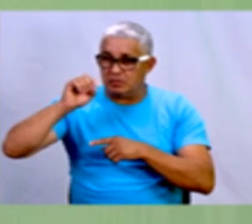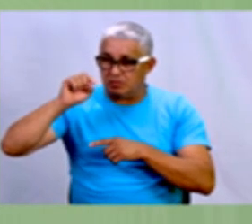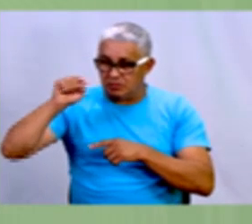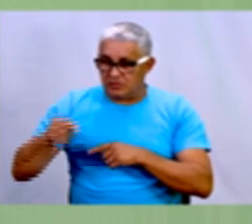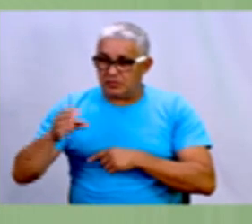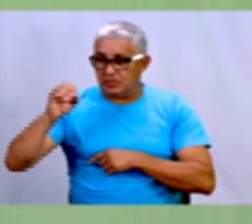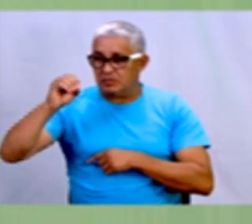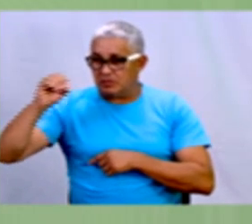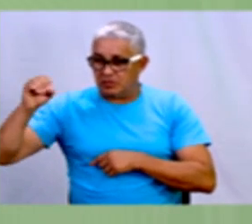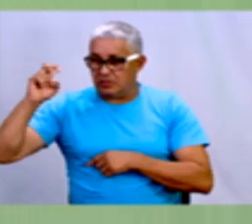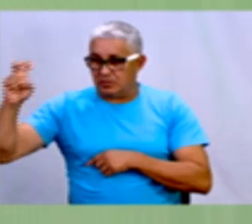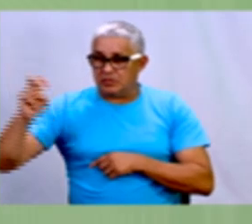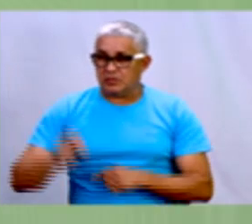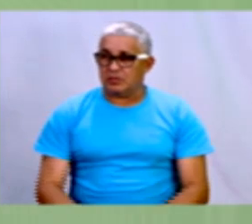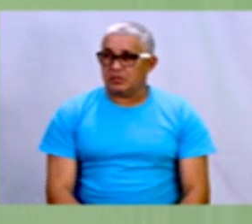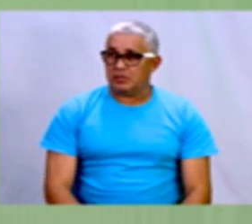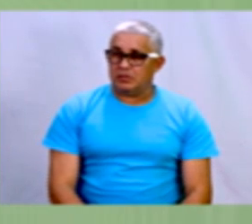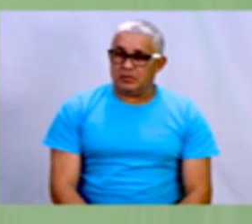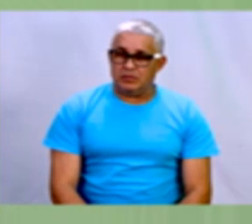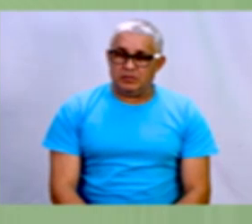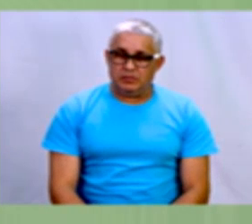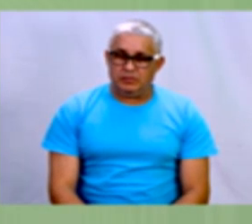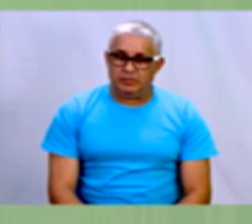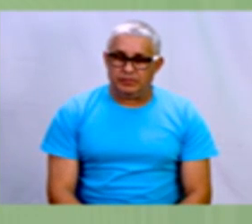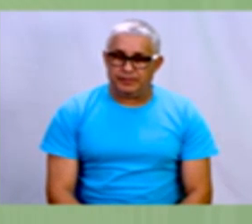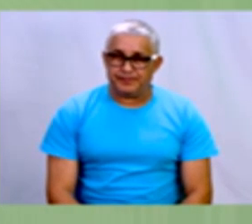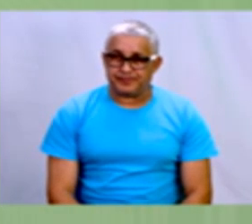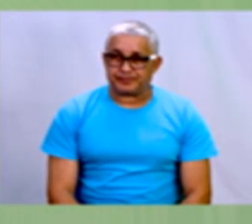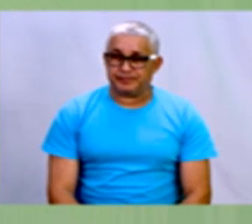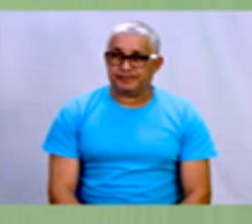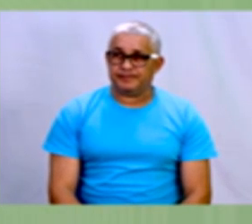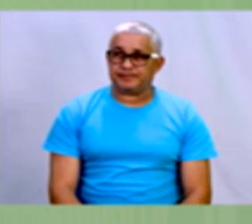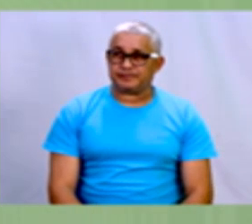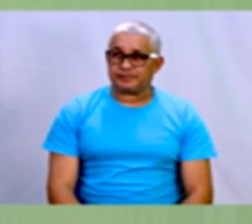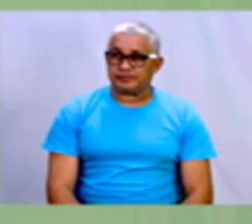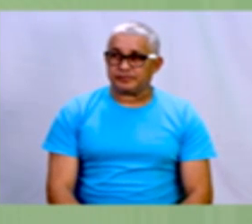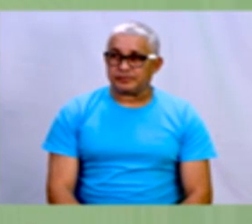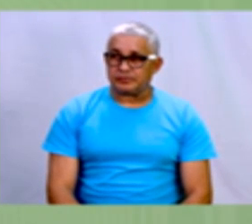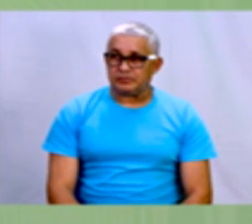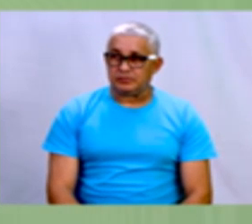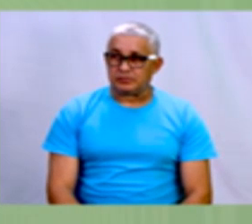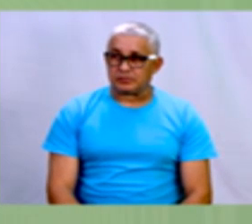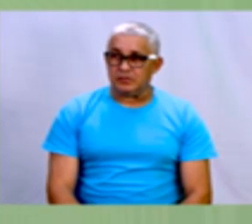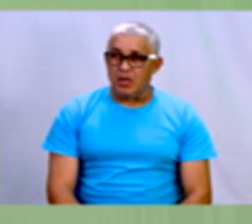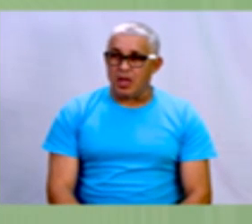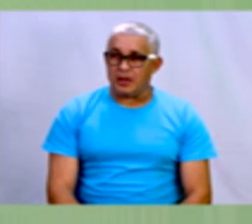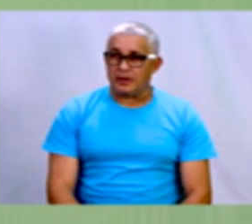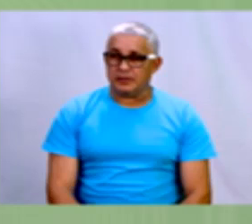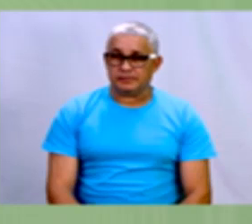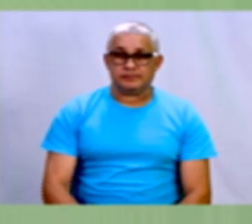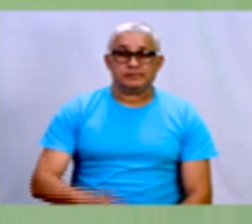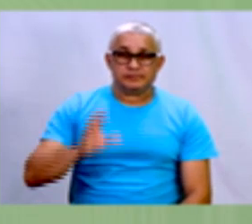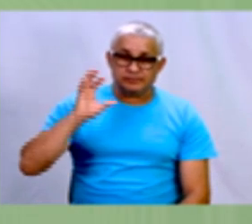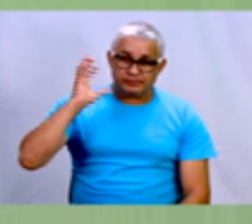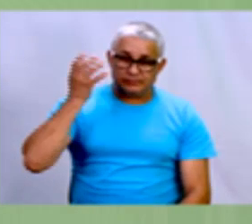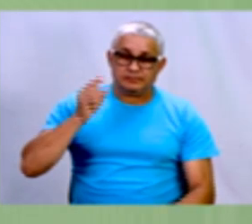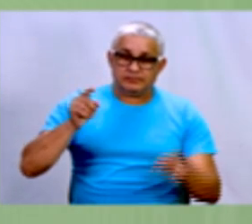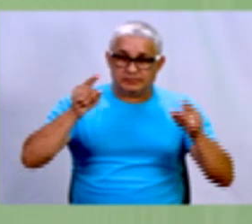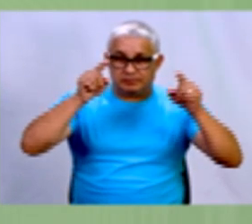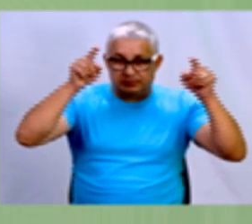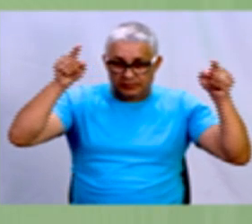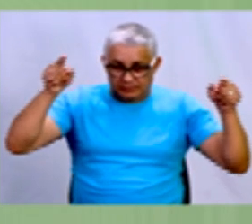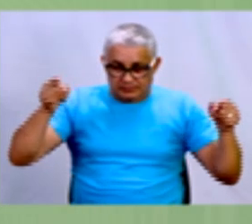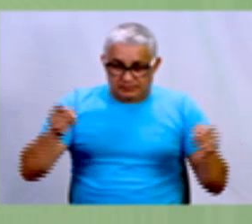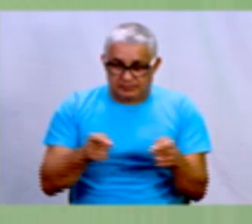24.166,57 vezes 0,005. Então, a gente tem aqui, vamos resolver agora o que está dentro do